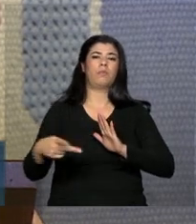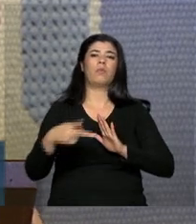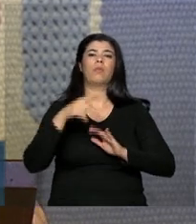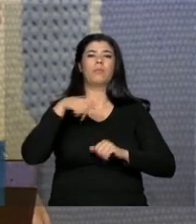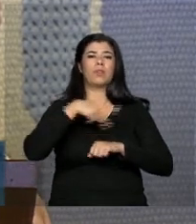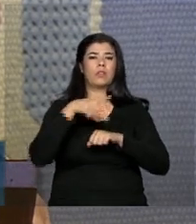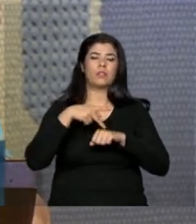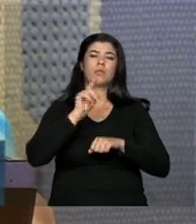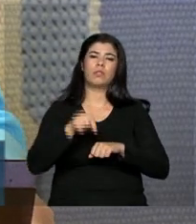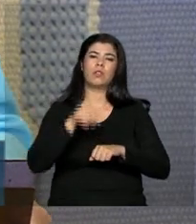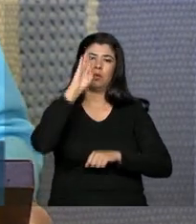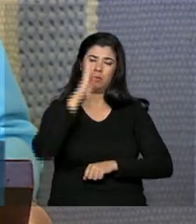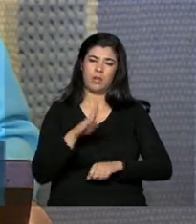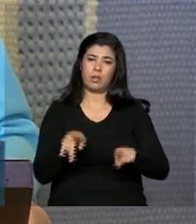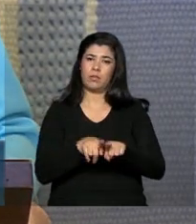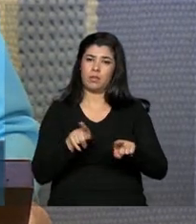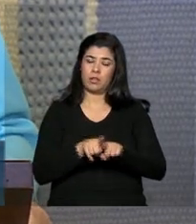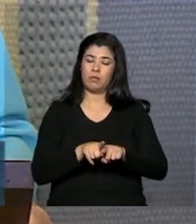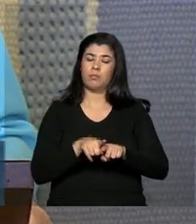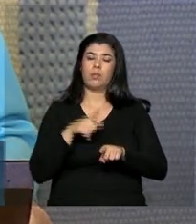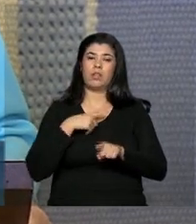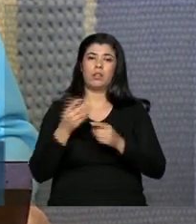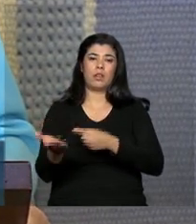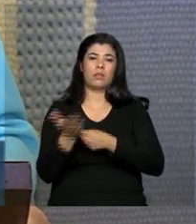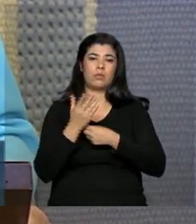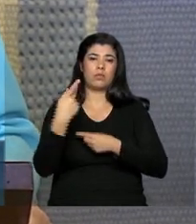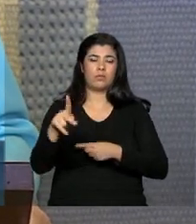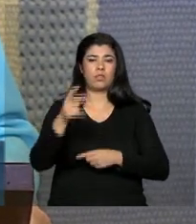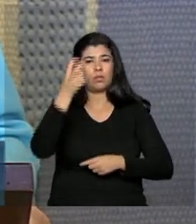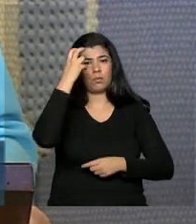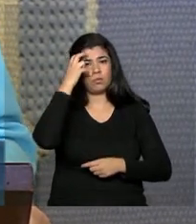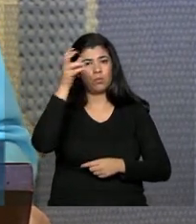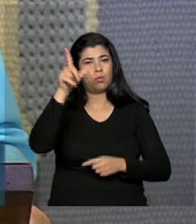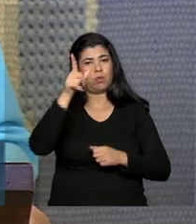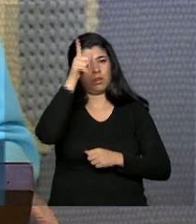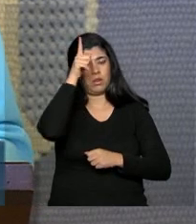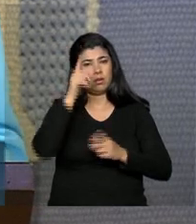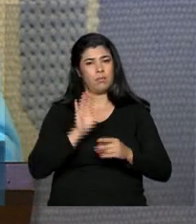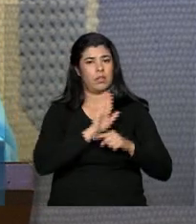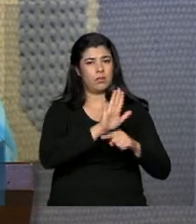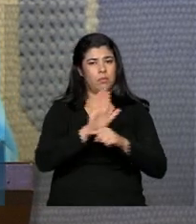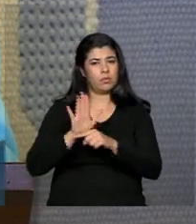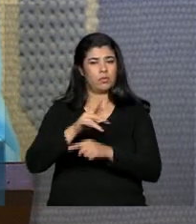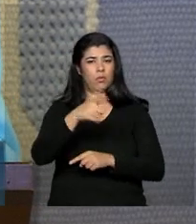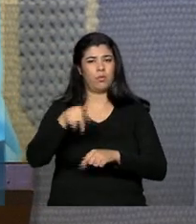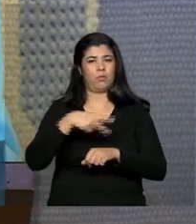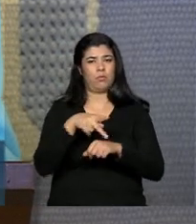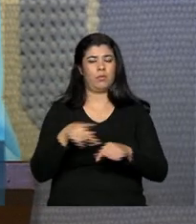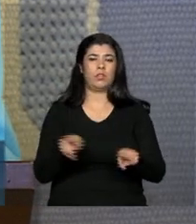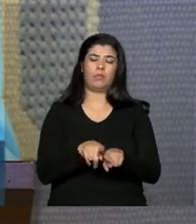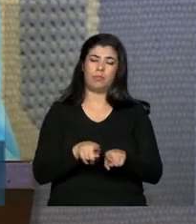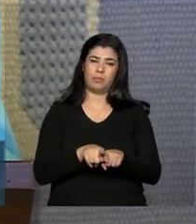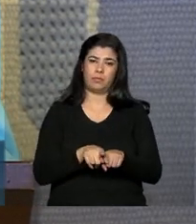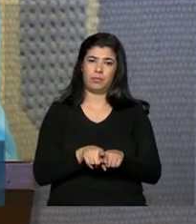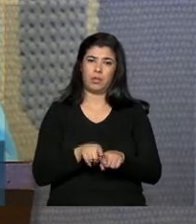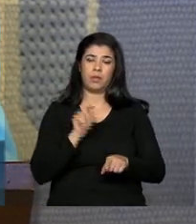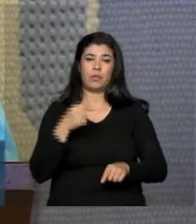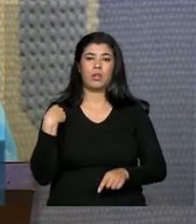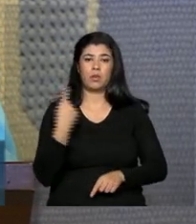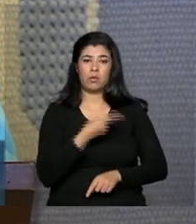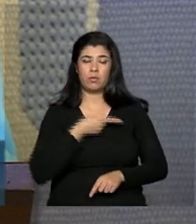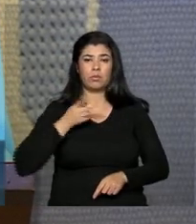mas também a grande contribuição que a cultura alemã deu ao mundo. Para que